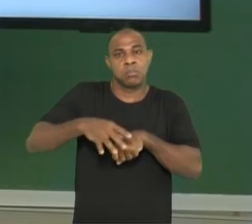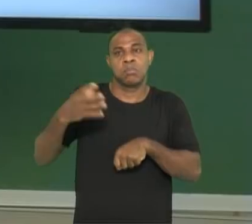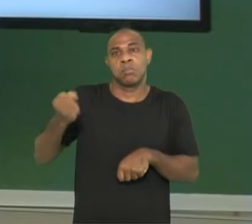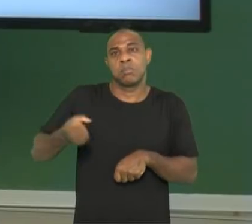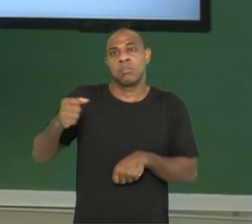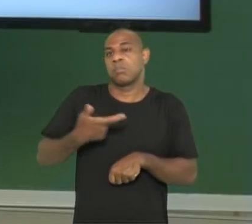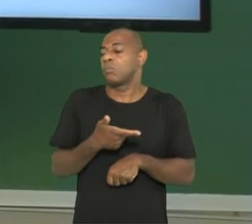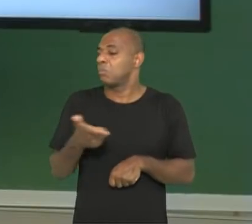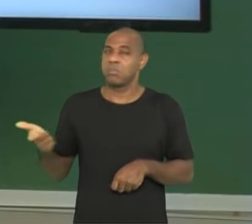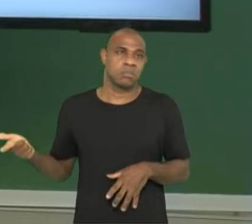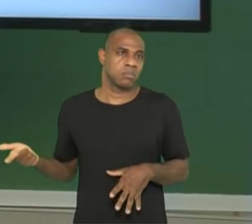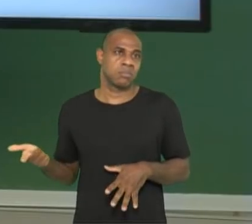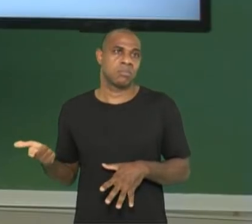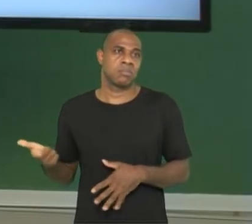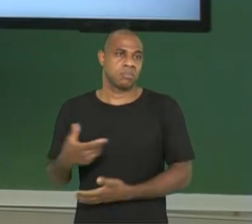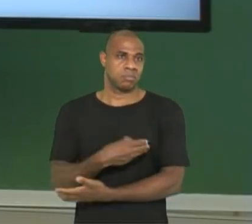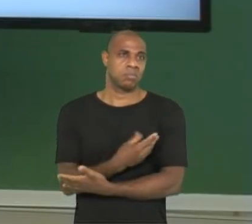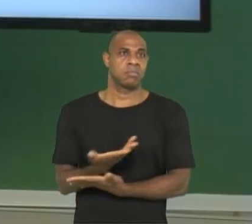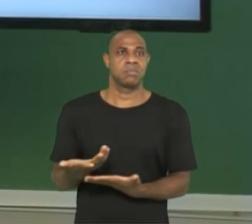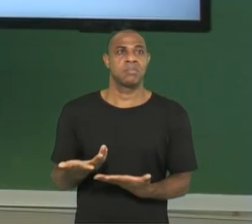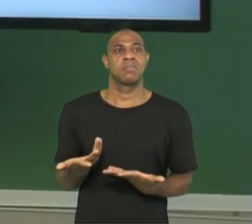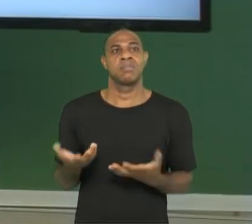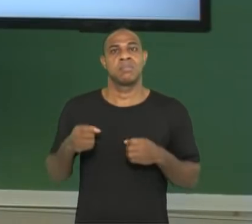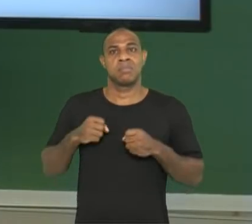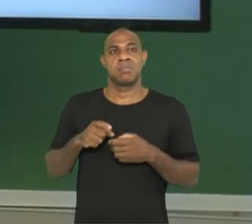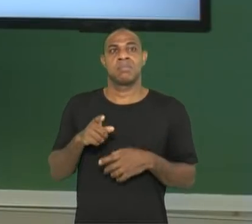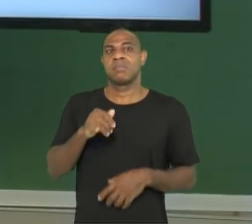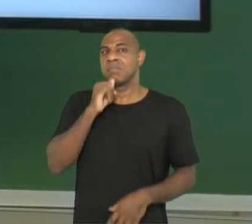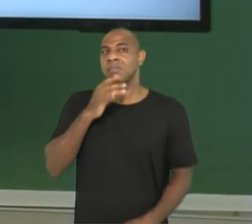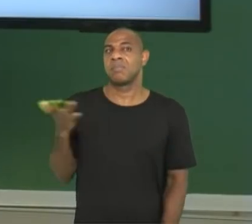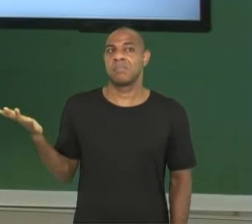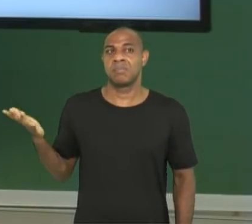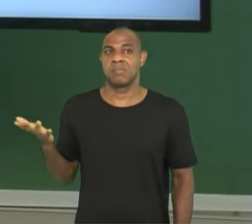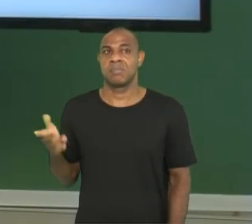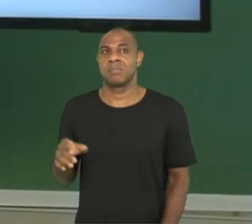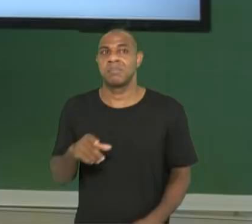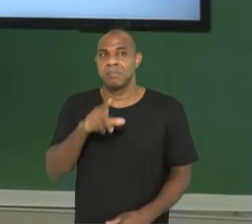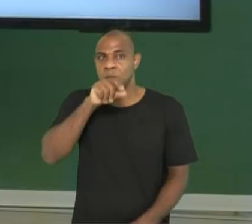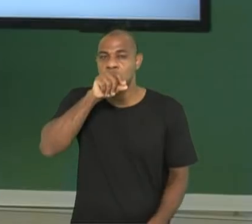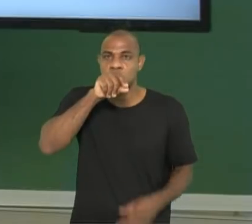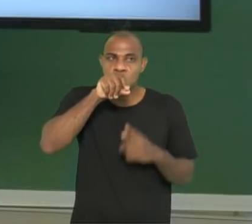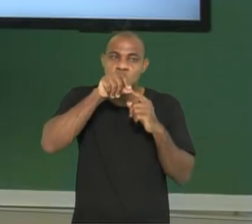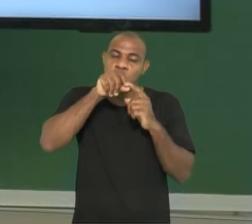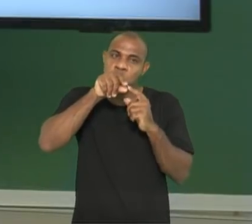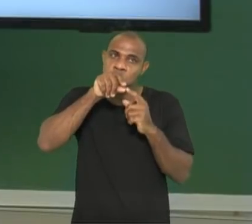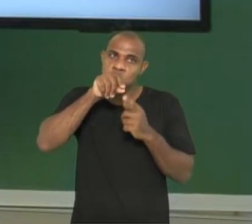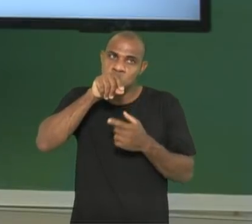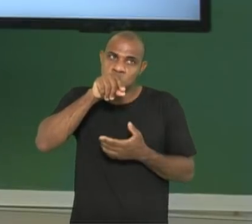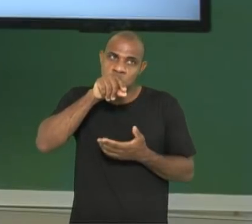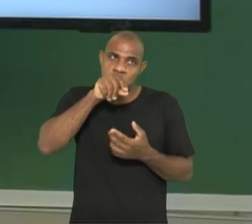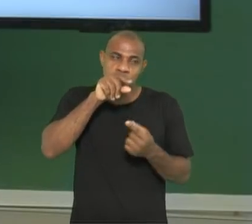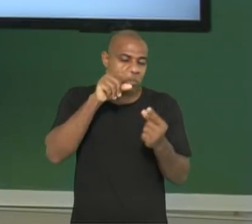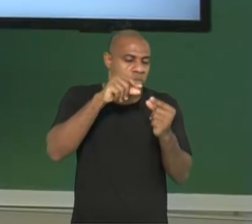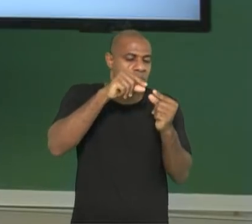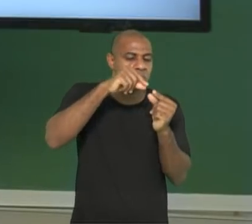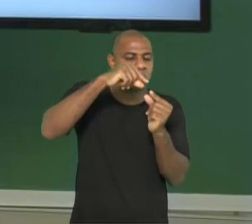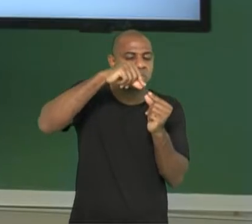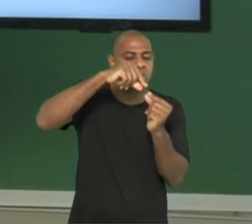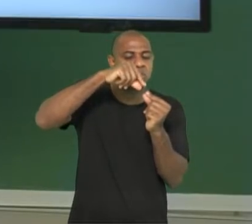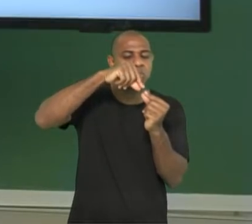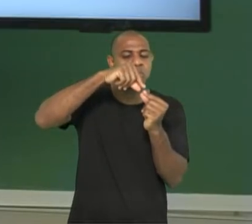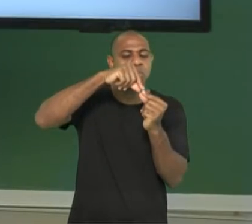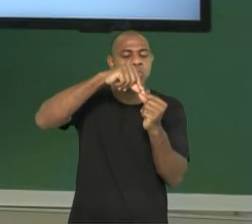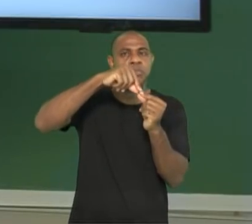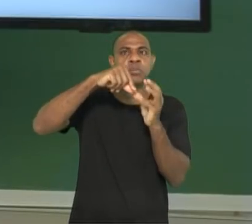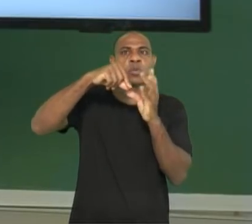leite deles como se fosse um suor. E aí o filhote, que tem bico, vai chegar na fêmea e vai acabar tomando